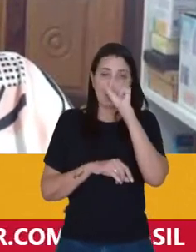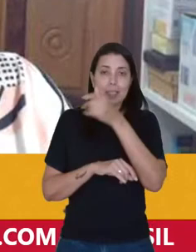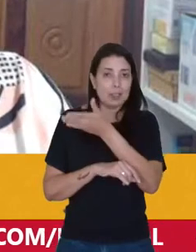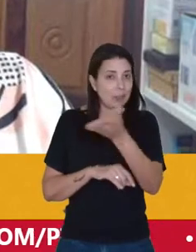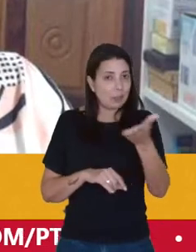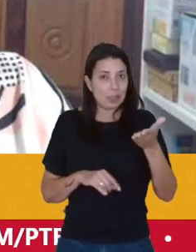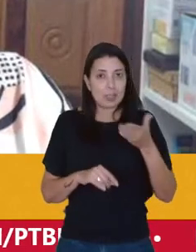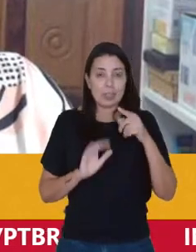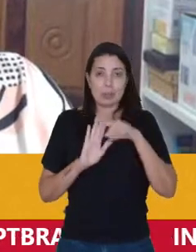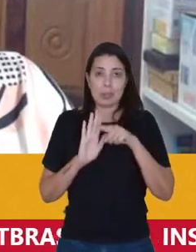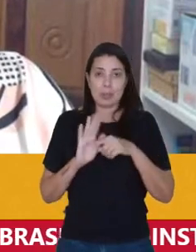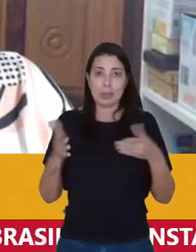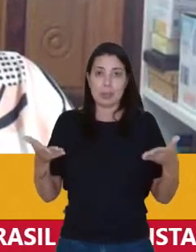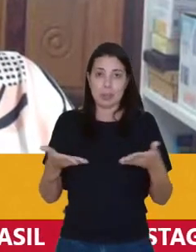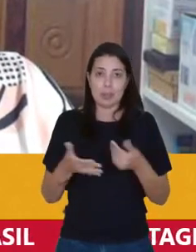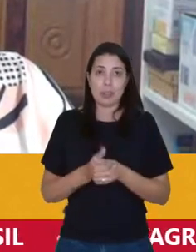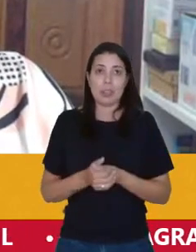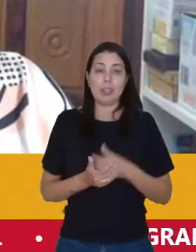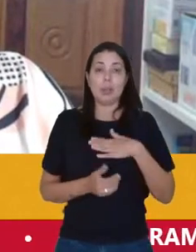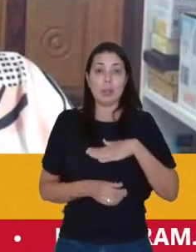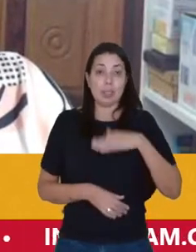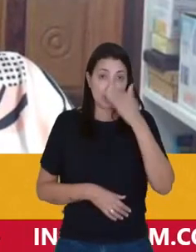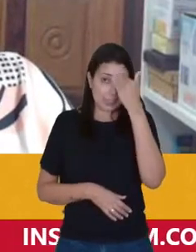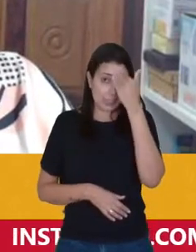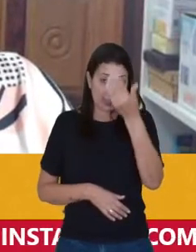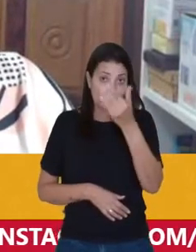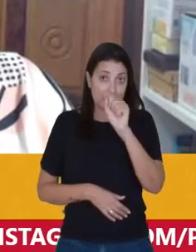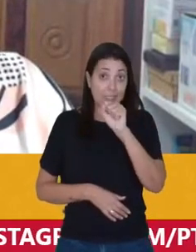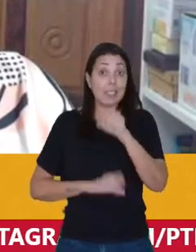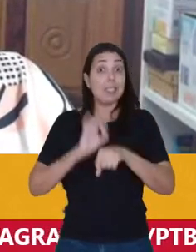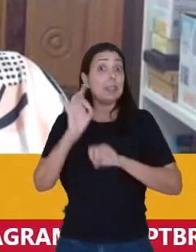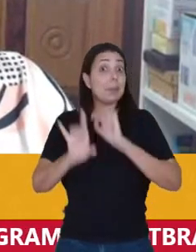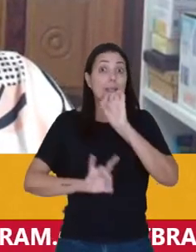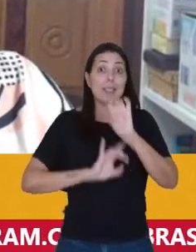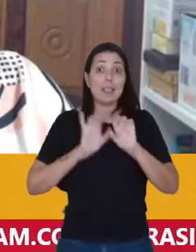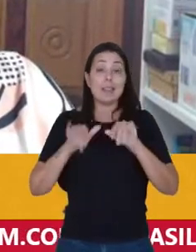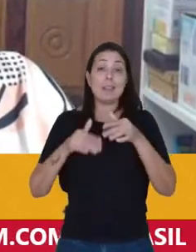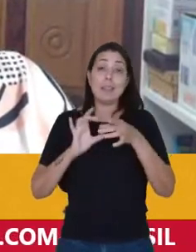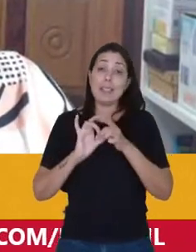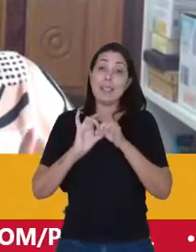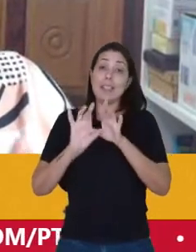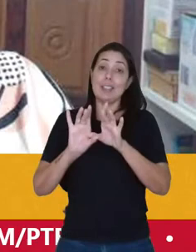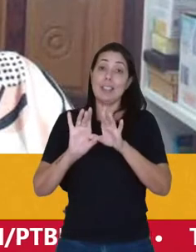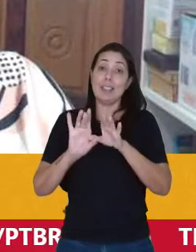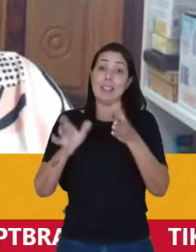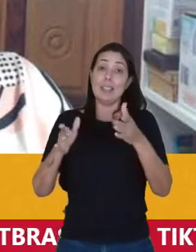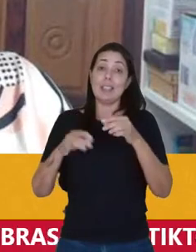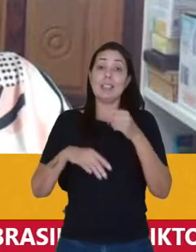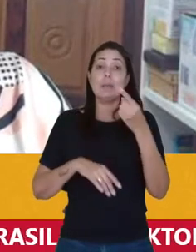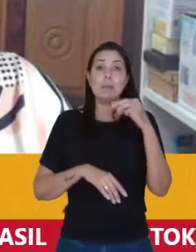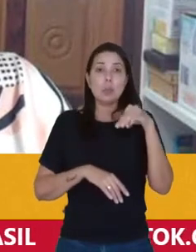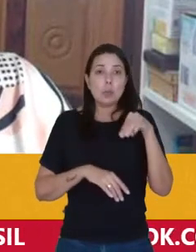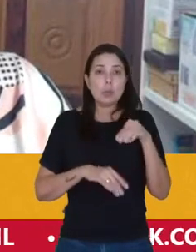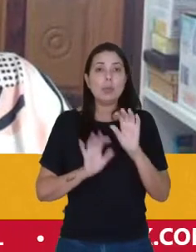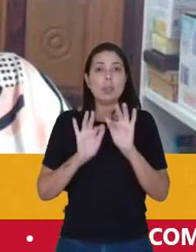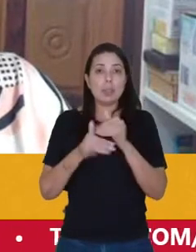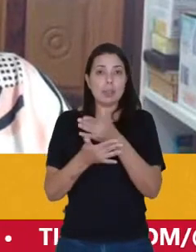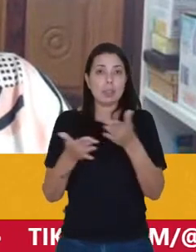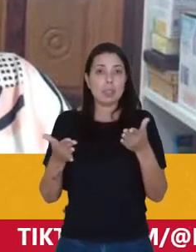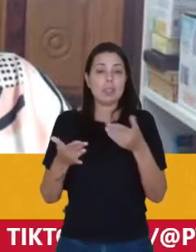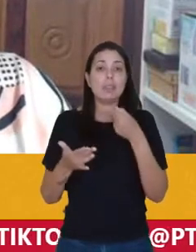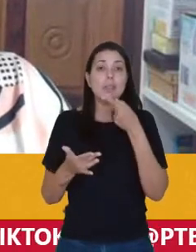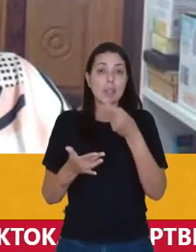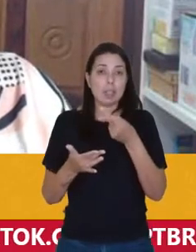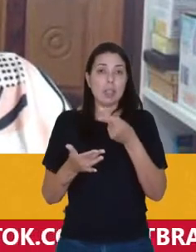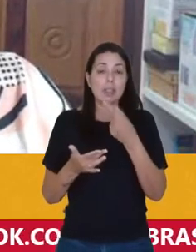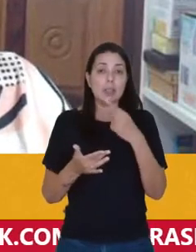com o programa de hoje. E eu quero agradecer imensamente e deixar esses minutinhos finais para que vocês